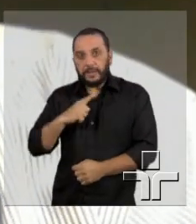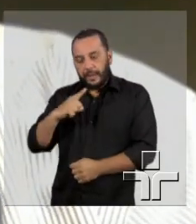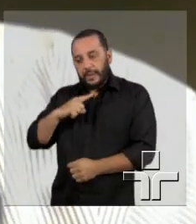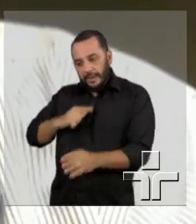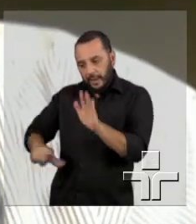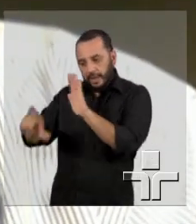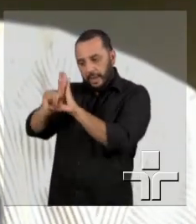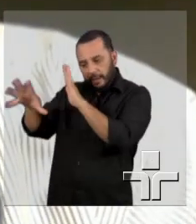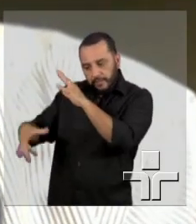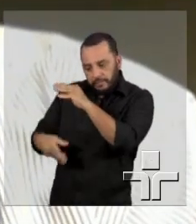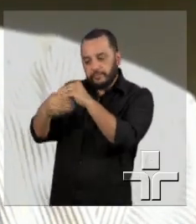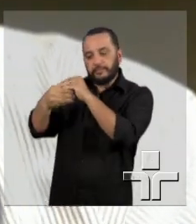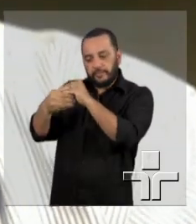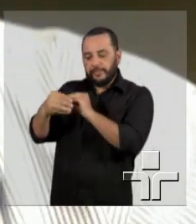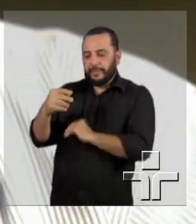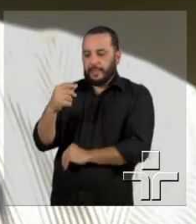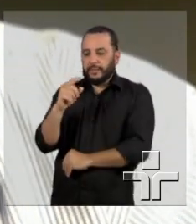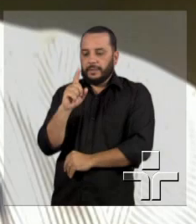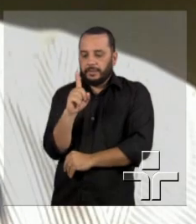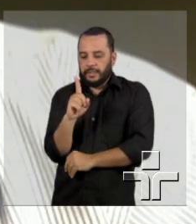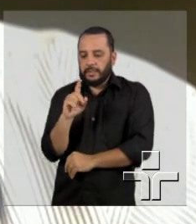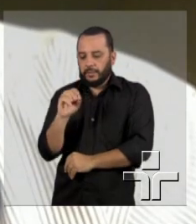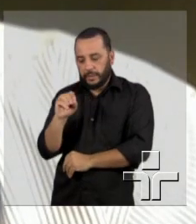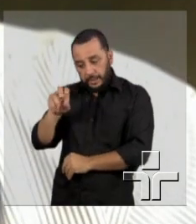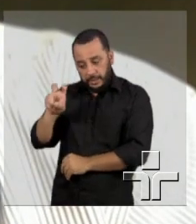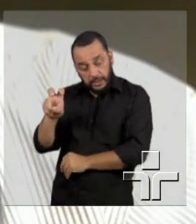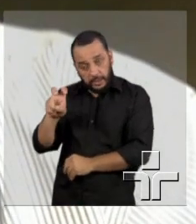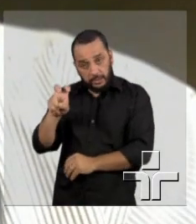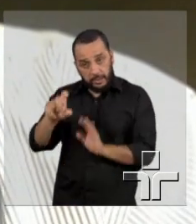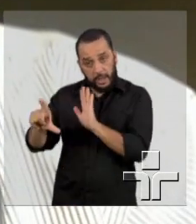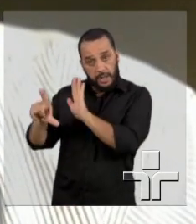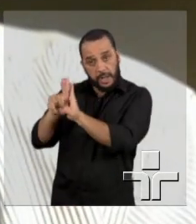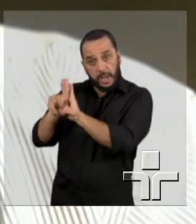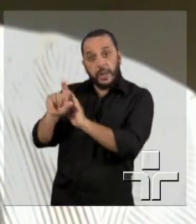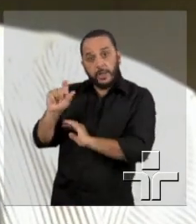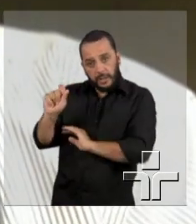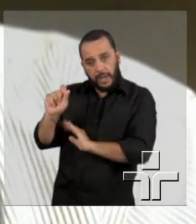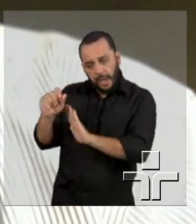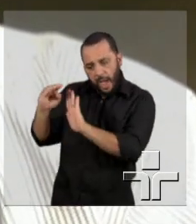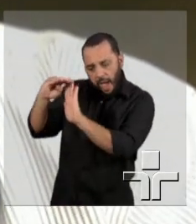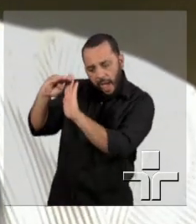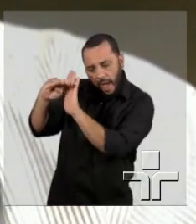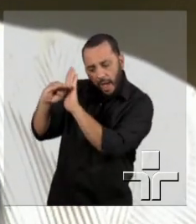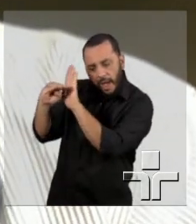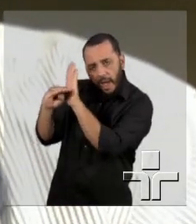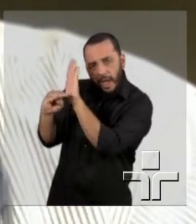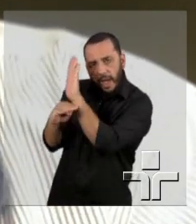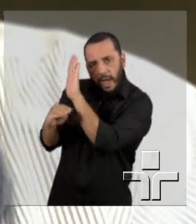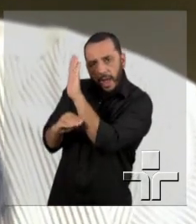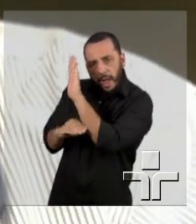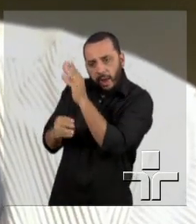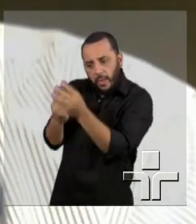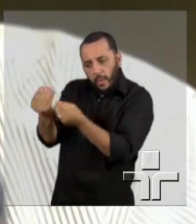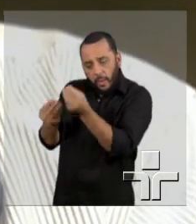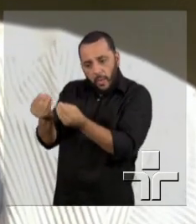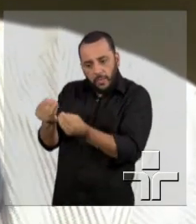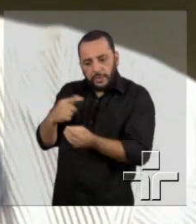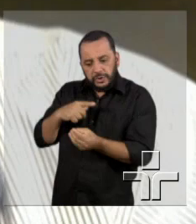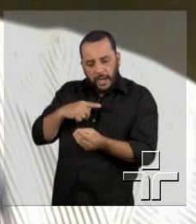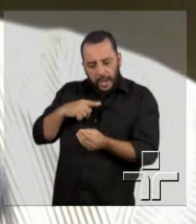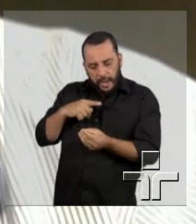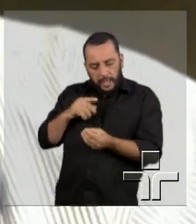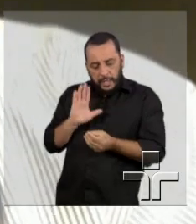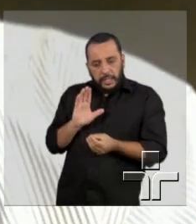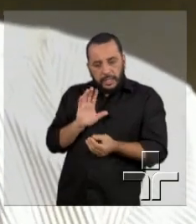Complementar 105, em que regrou o sigilo das instituições financeiras